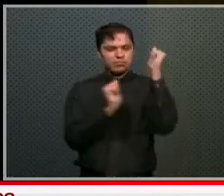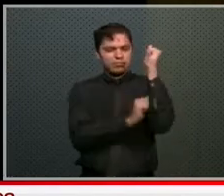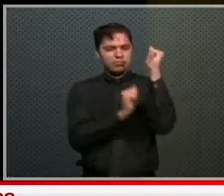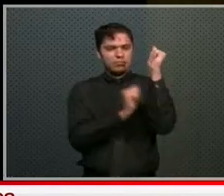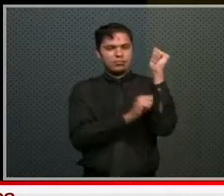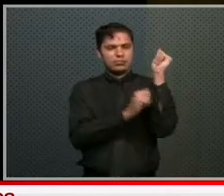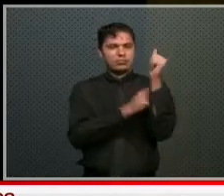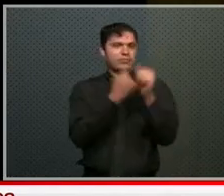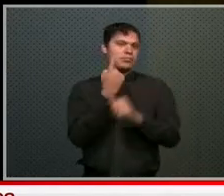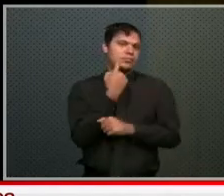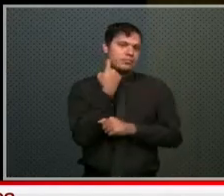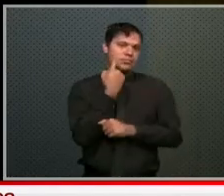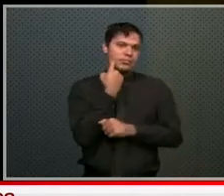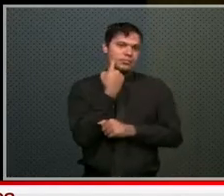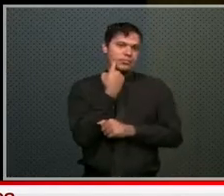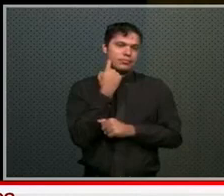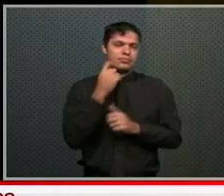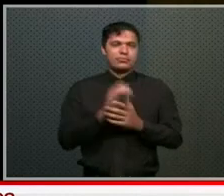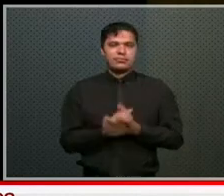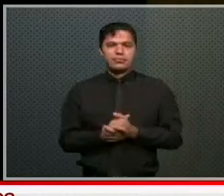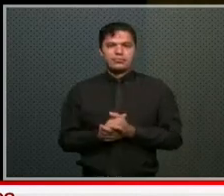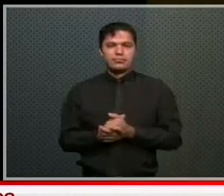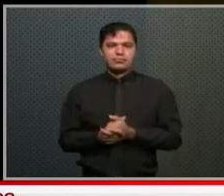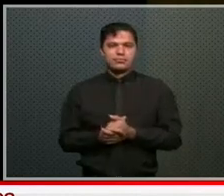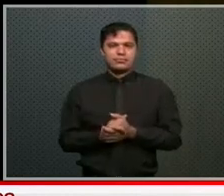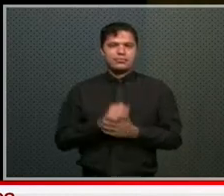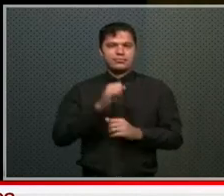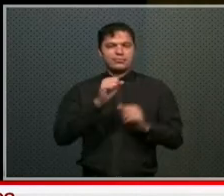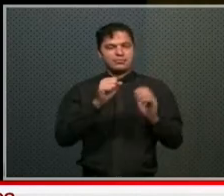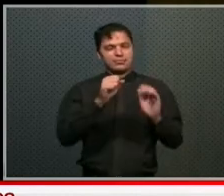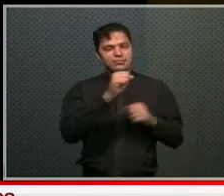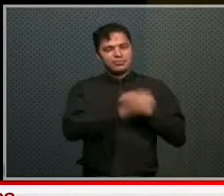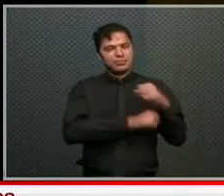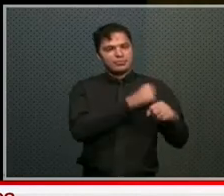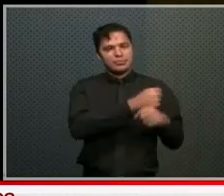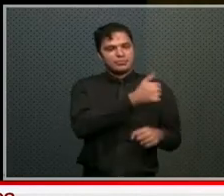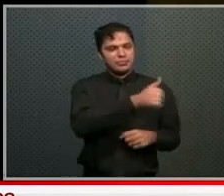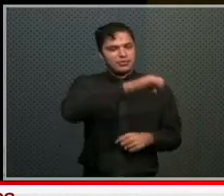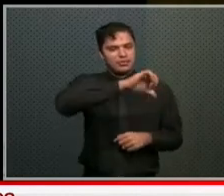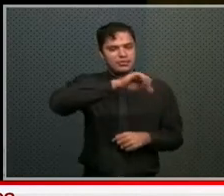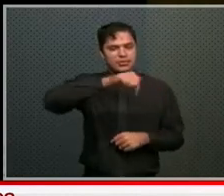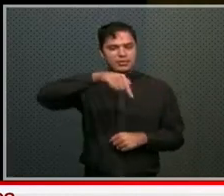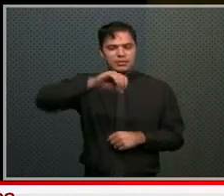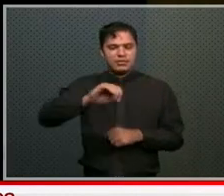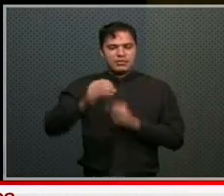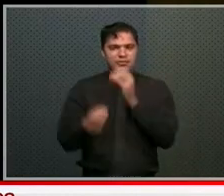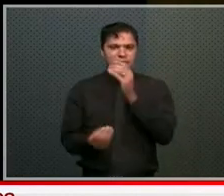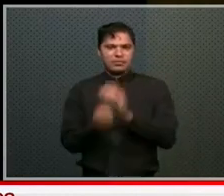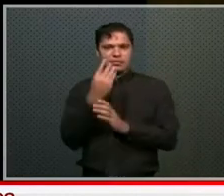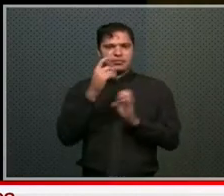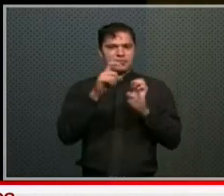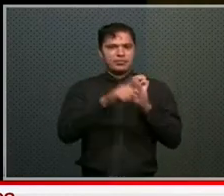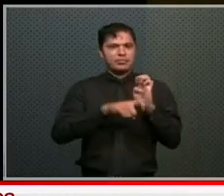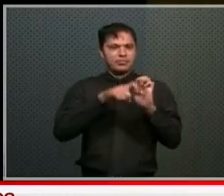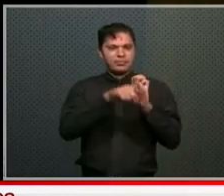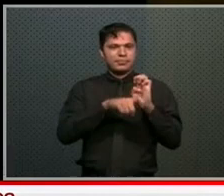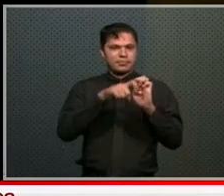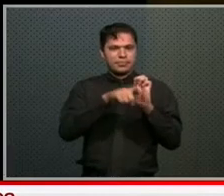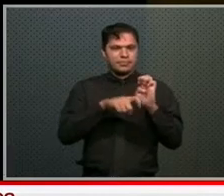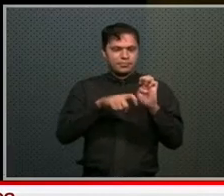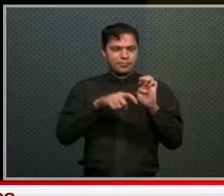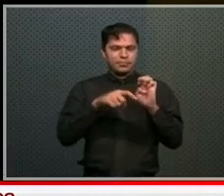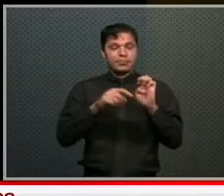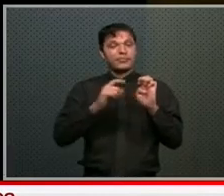pirarucu na década de 70 quando a Embrapa é criado também tem outra